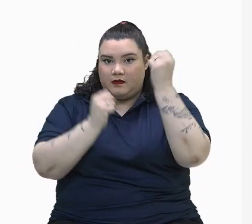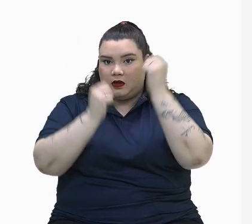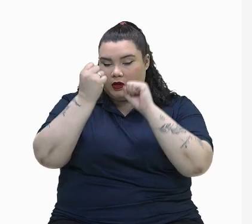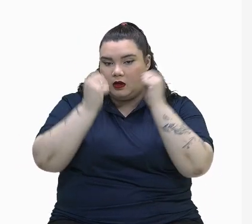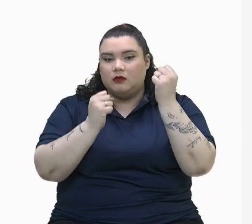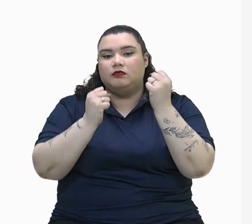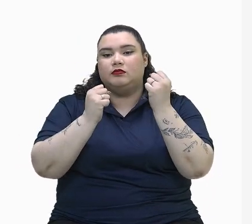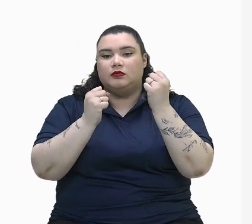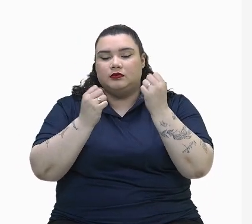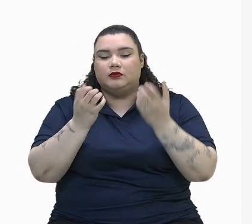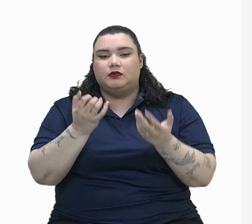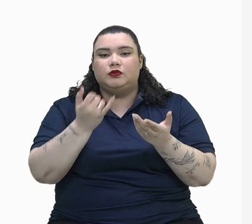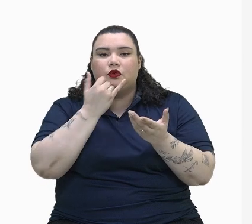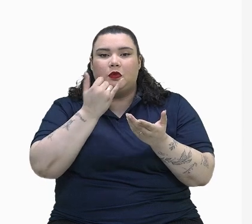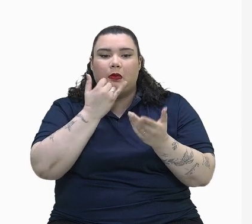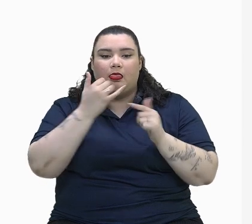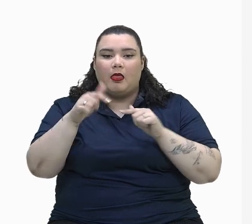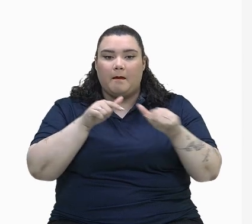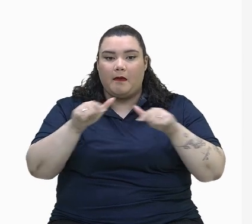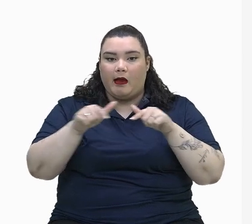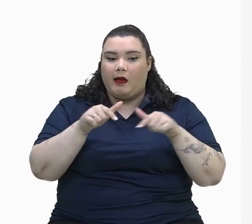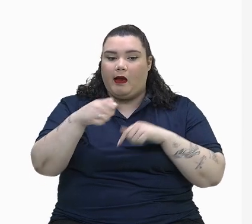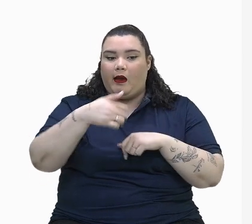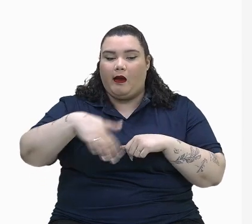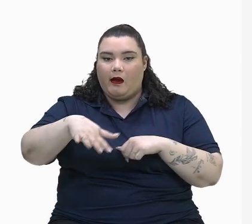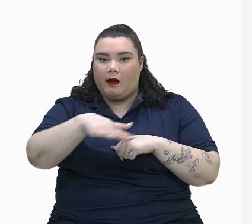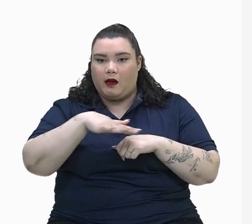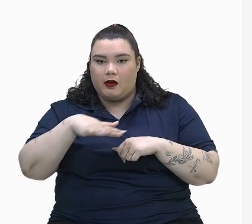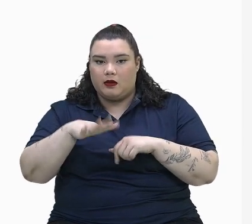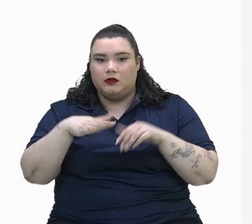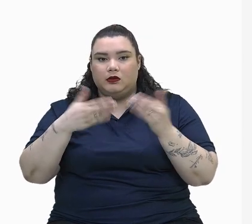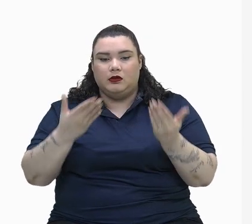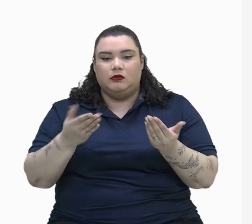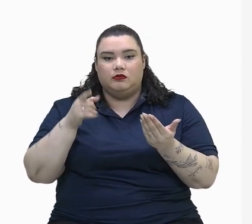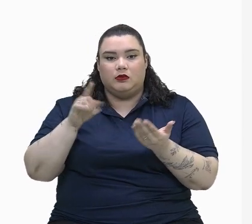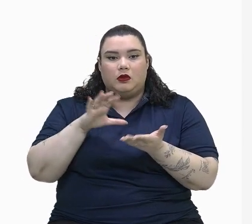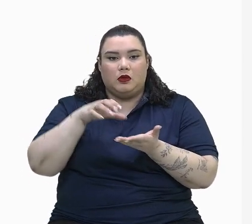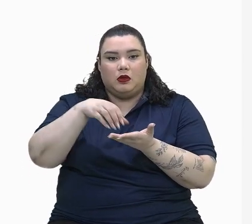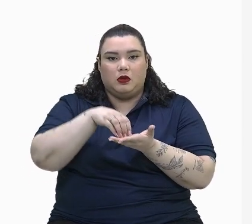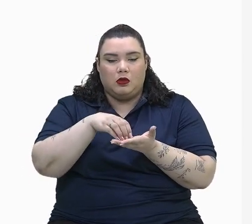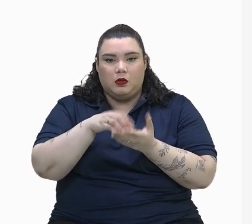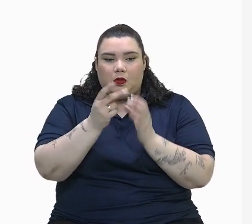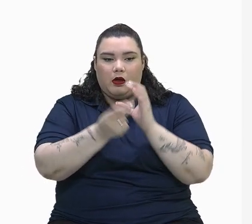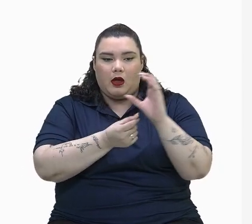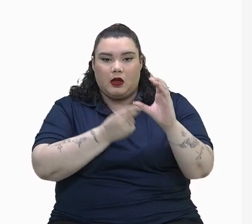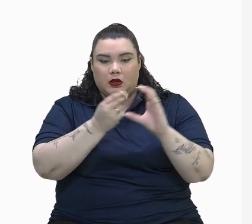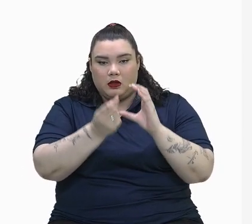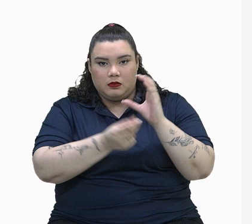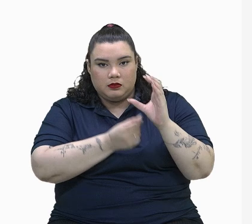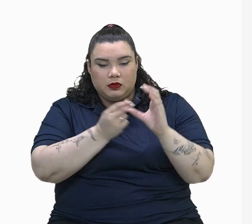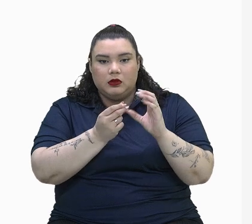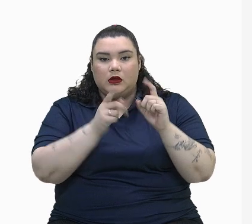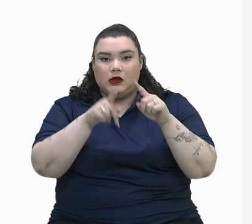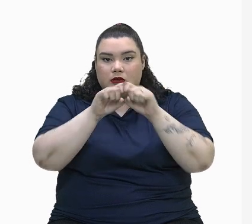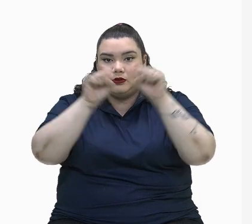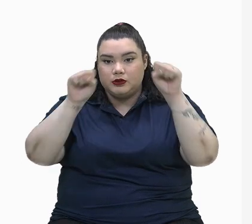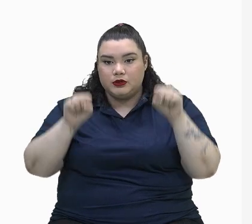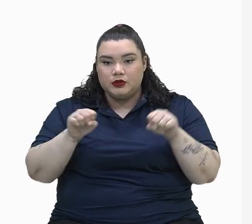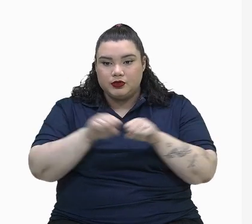nas suas poucas horas de folga, a indústria, o capitalismo, o